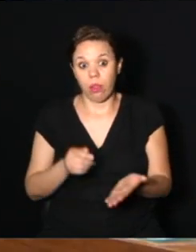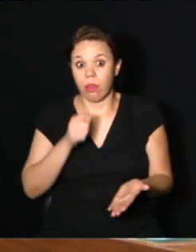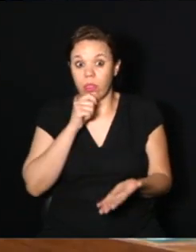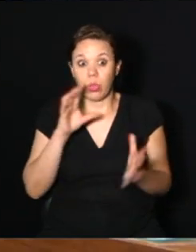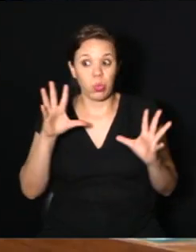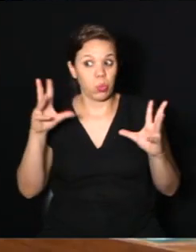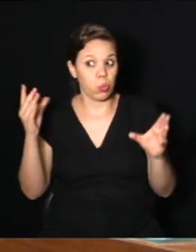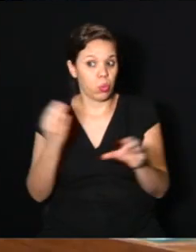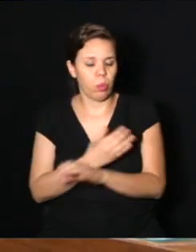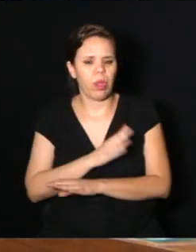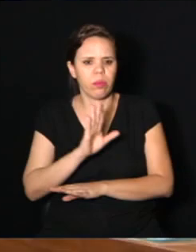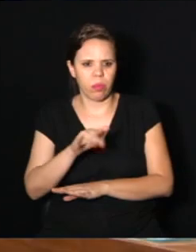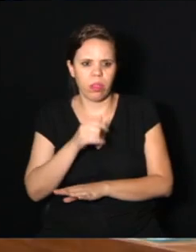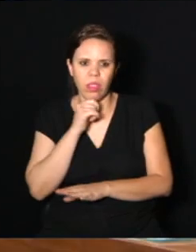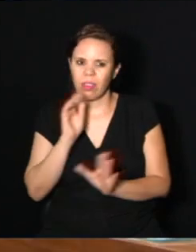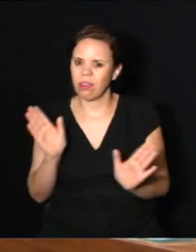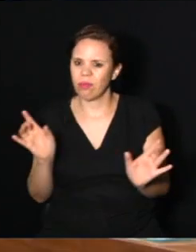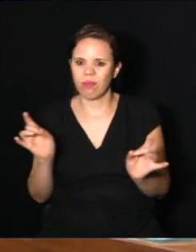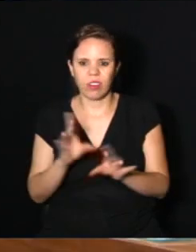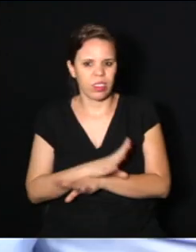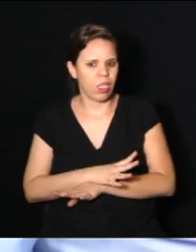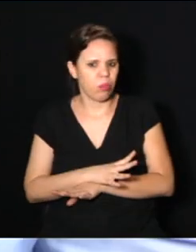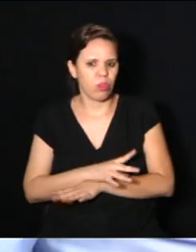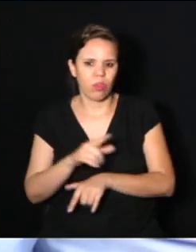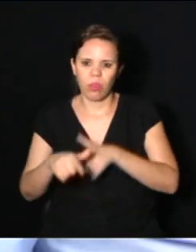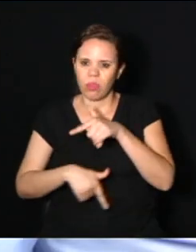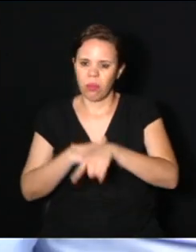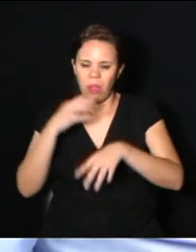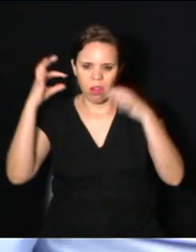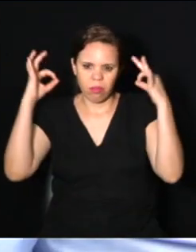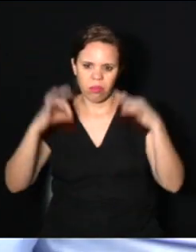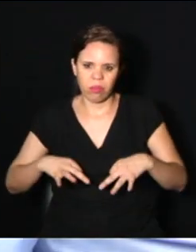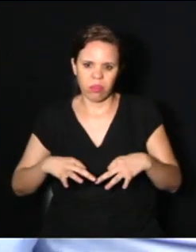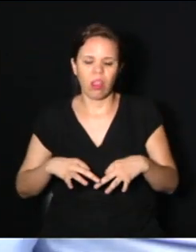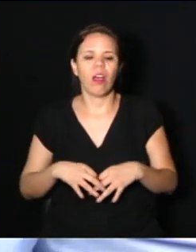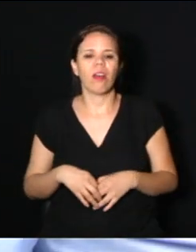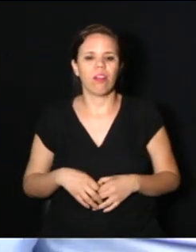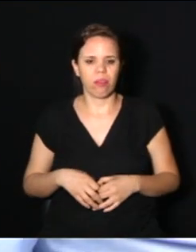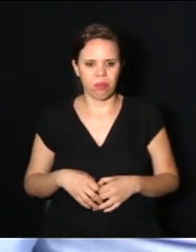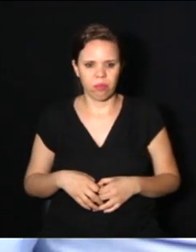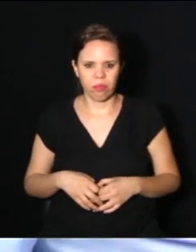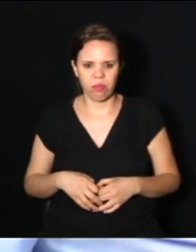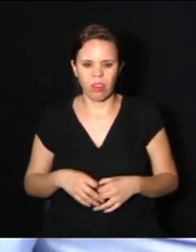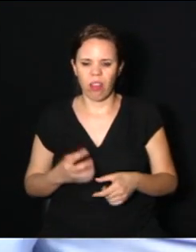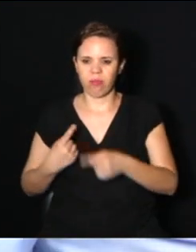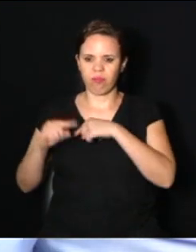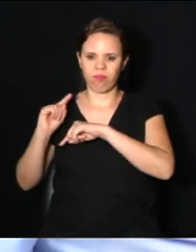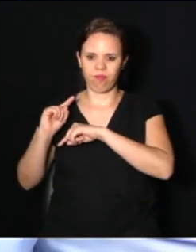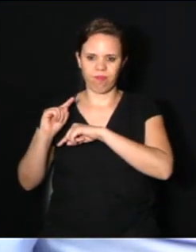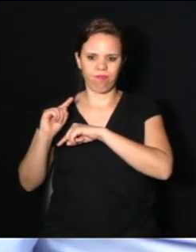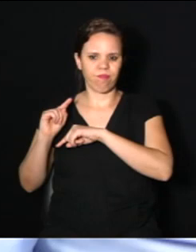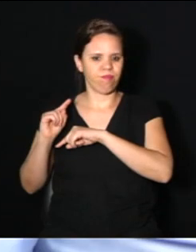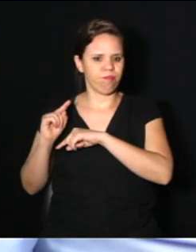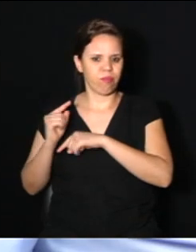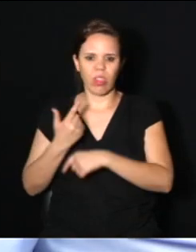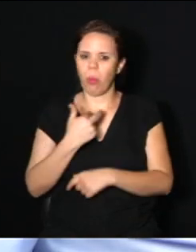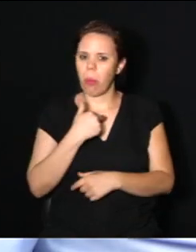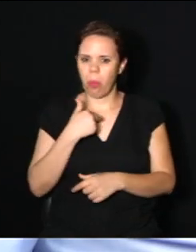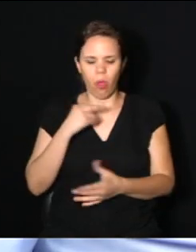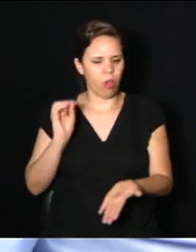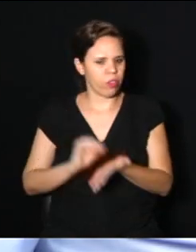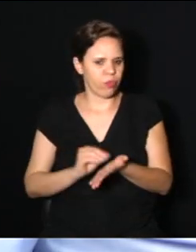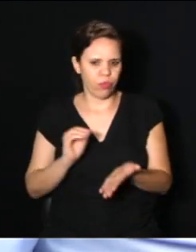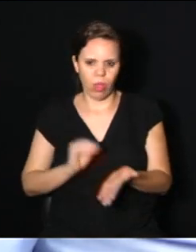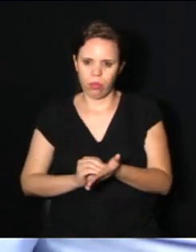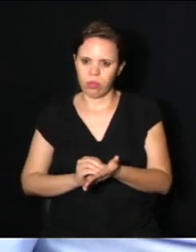é como se tivesse fechado o serviço, mas há um recuo muito importante numa área em que não pode haver recuo, né?